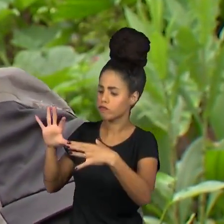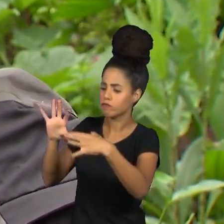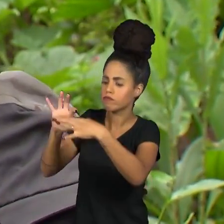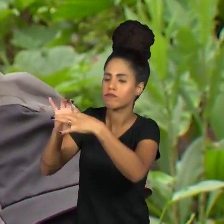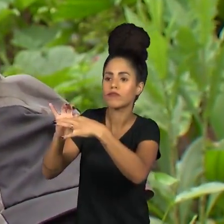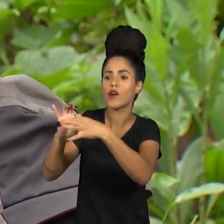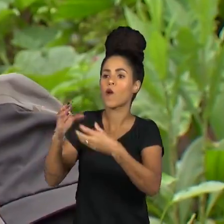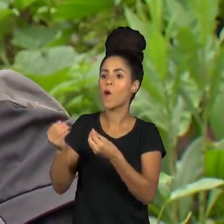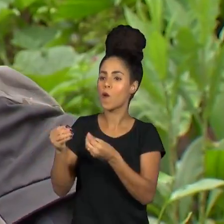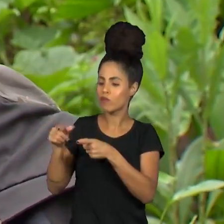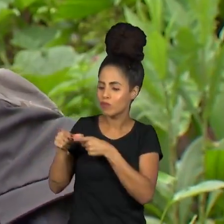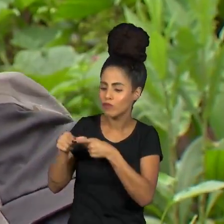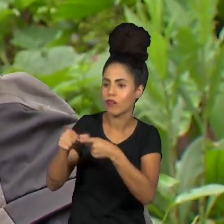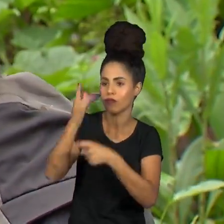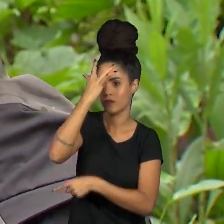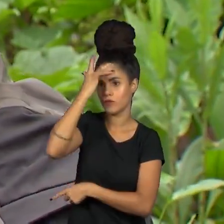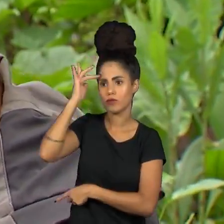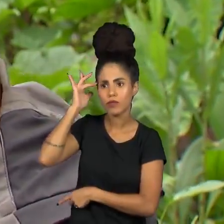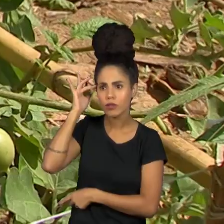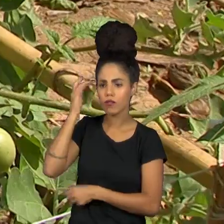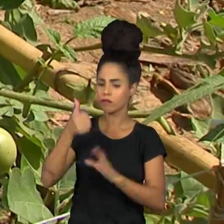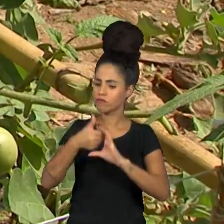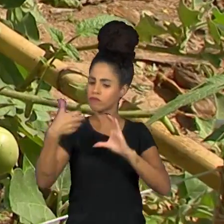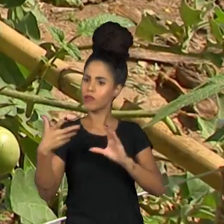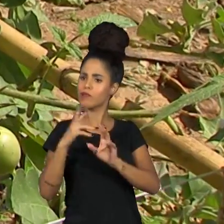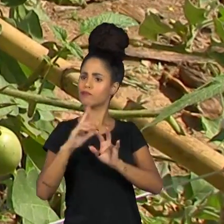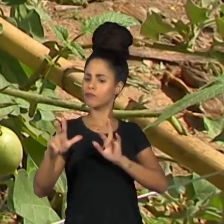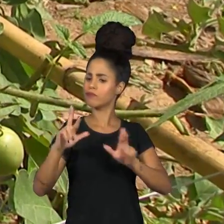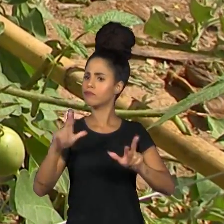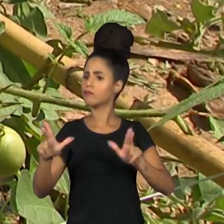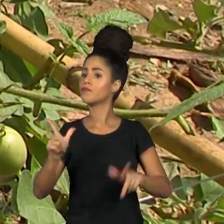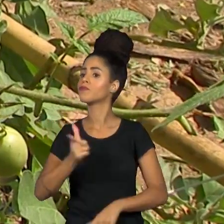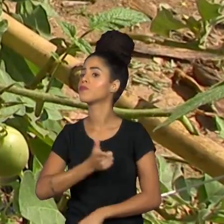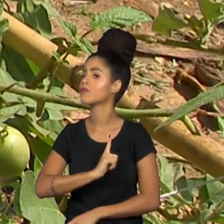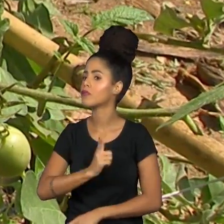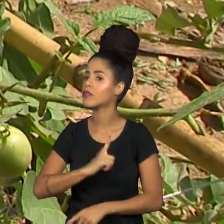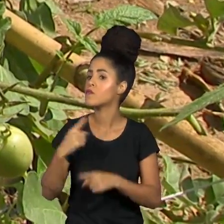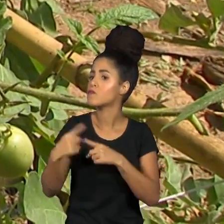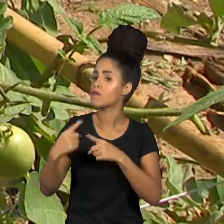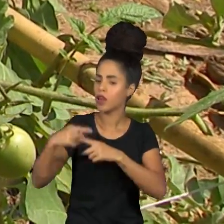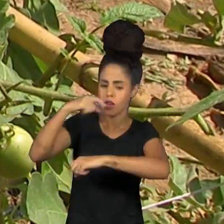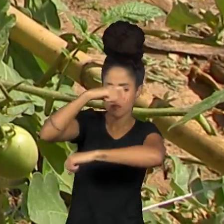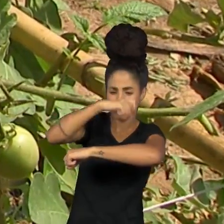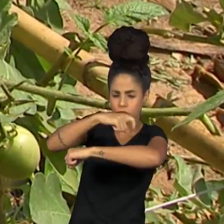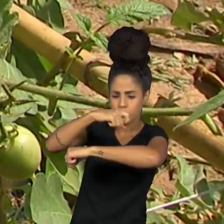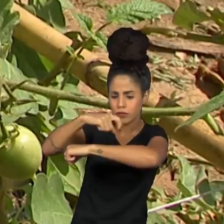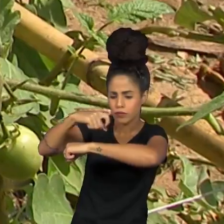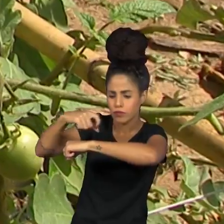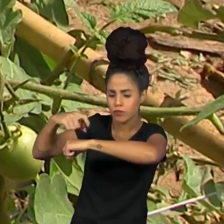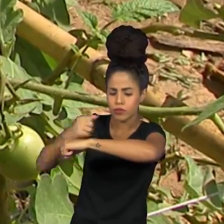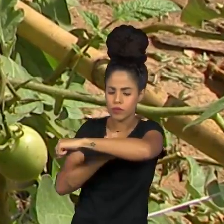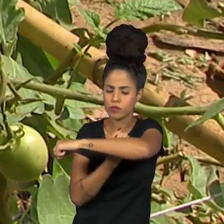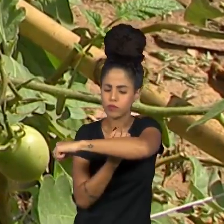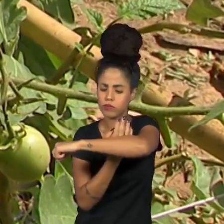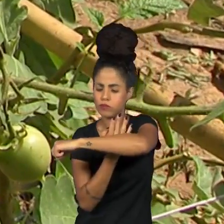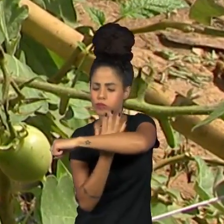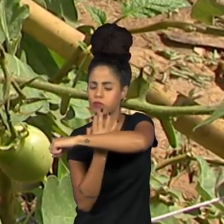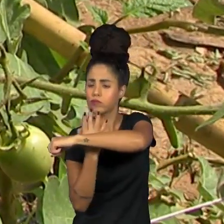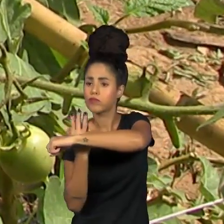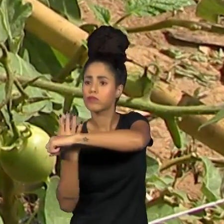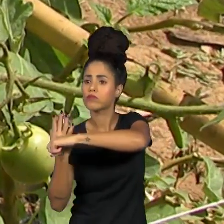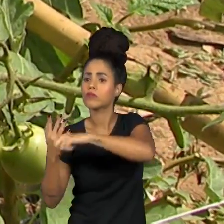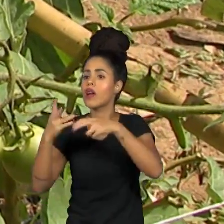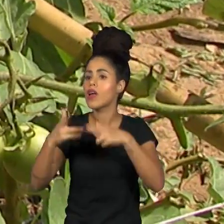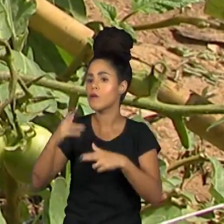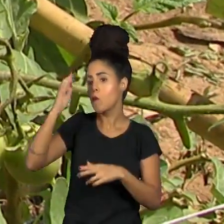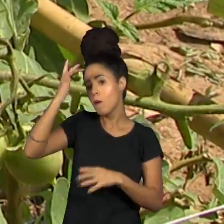sua comunidade, tem características diferentes, porque as hortas são que nem pessoas,